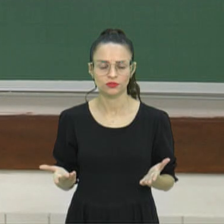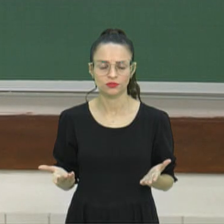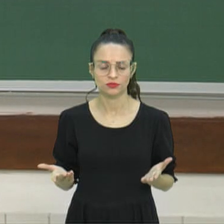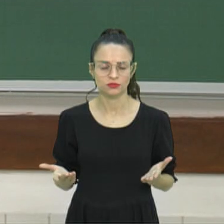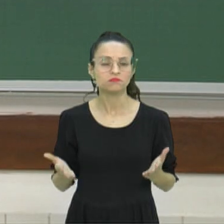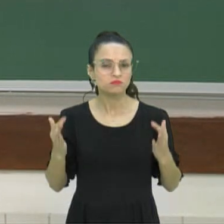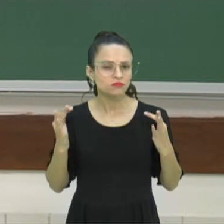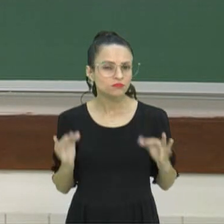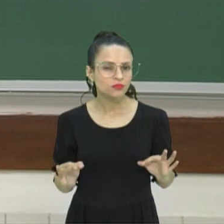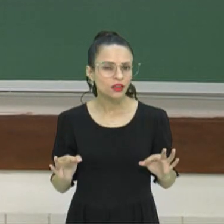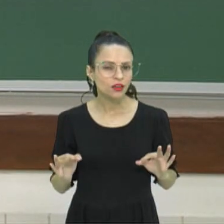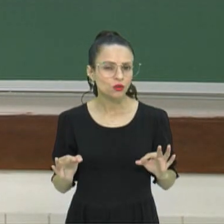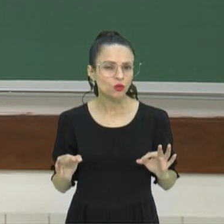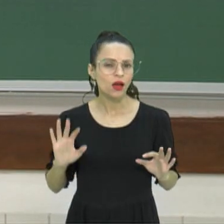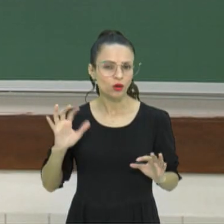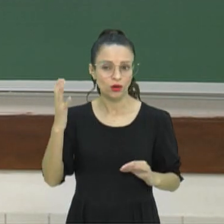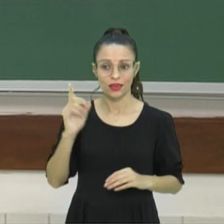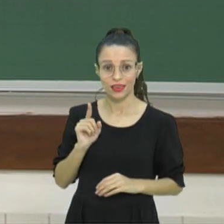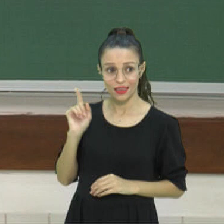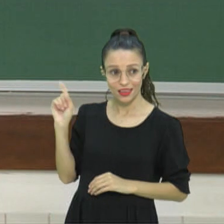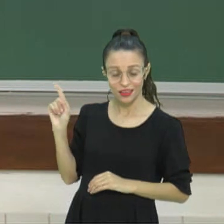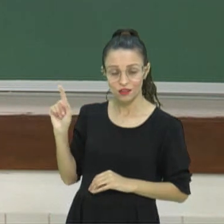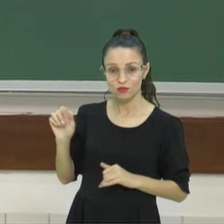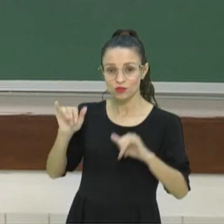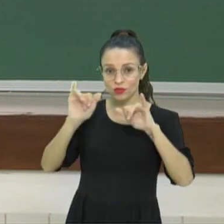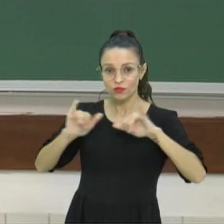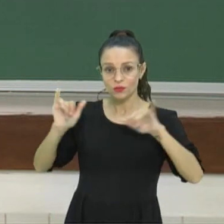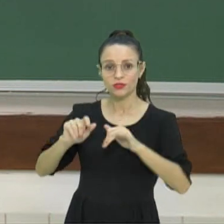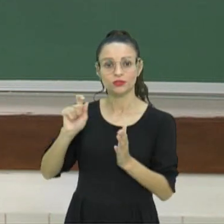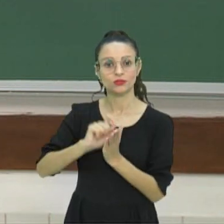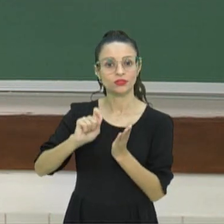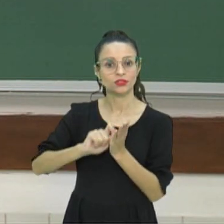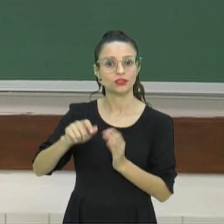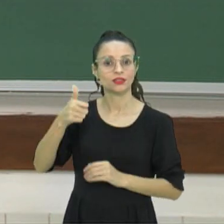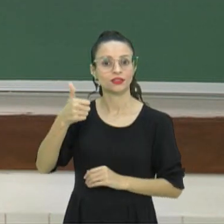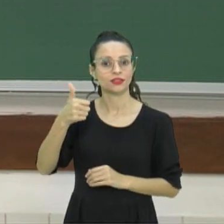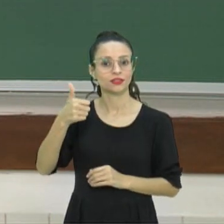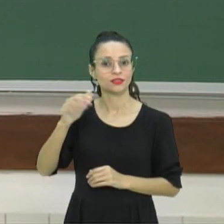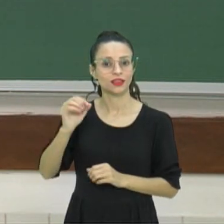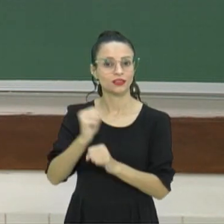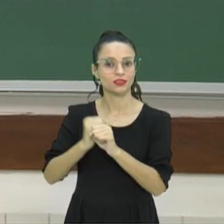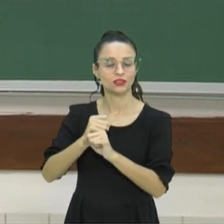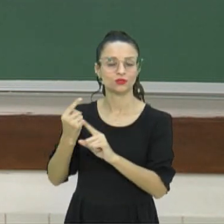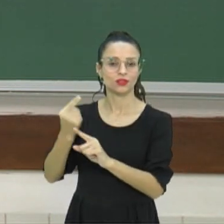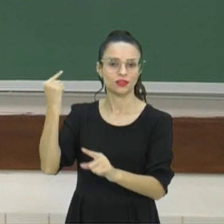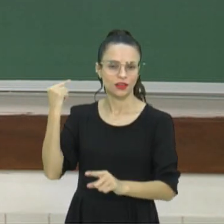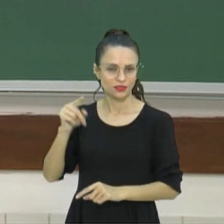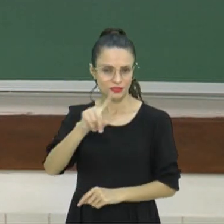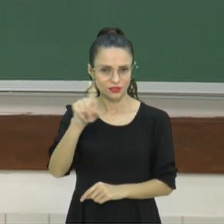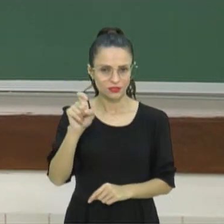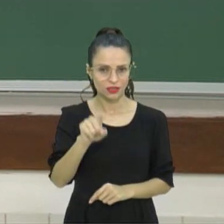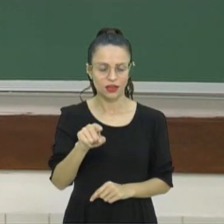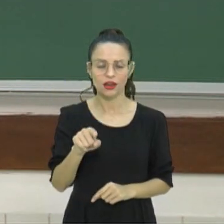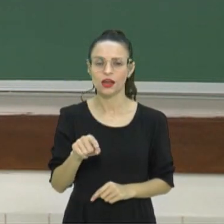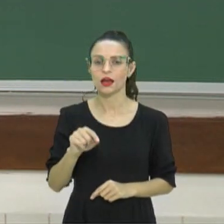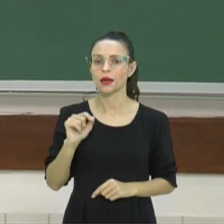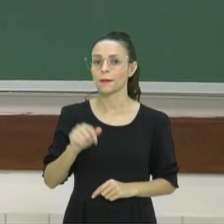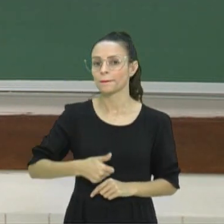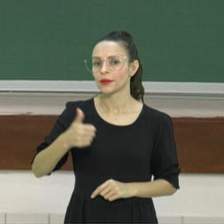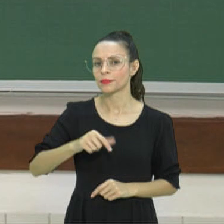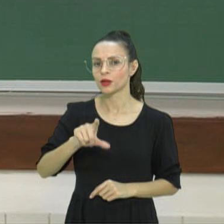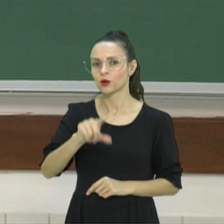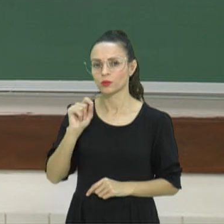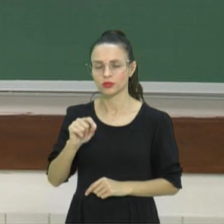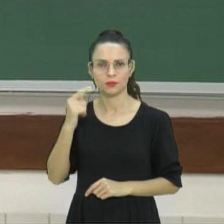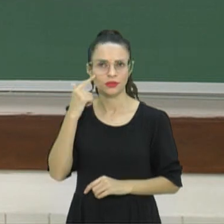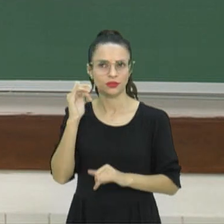se concretizou? Isso foi escrito há 10 anos atrás. Vale a pena a gente pensar. Será que a nossa primeira opção quando pensamos